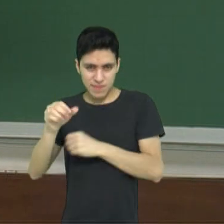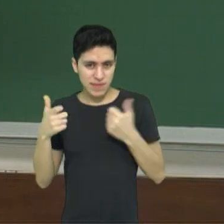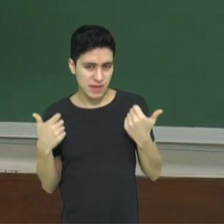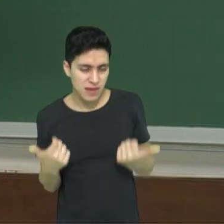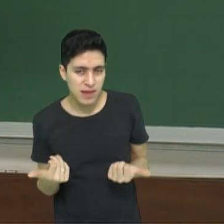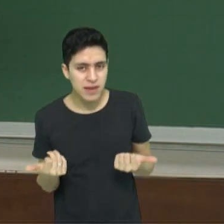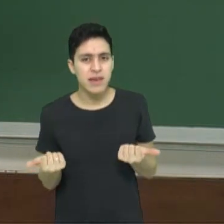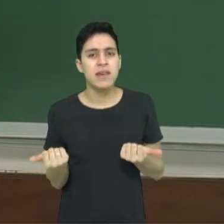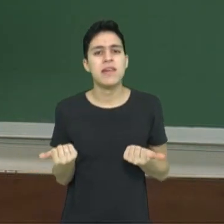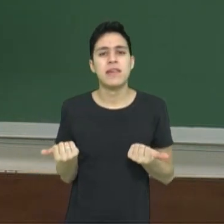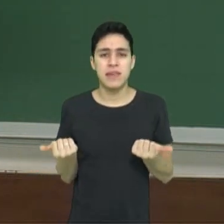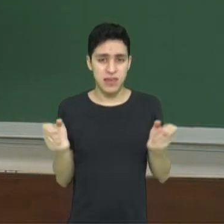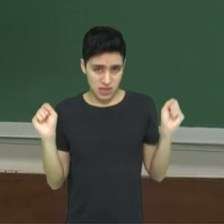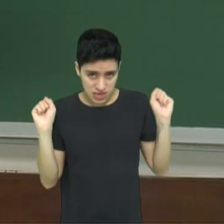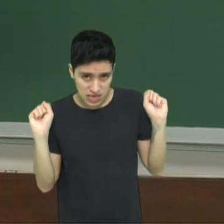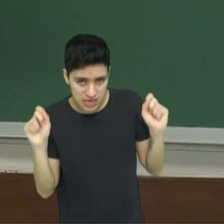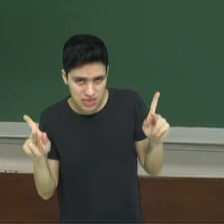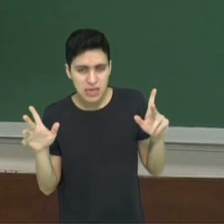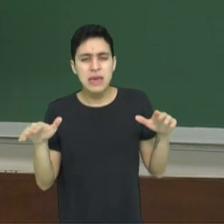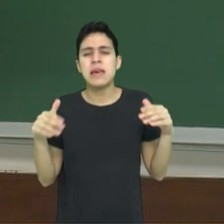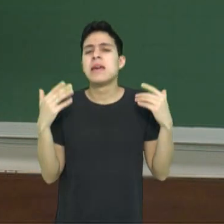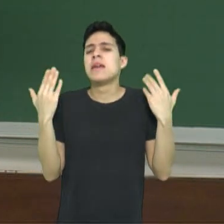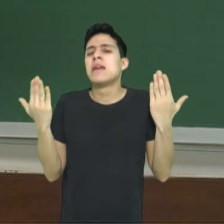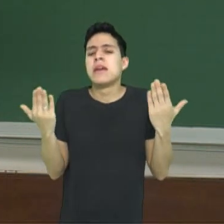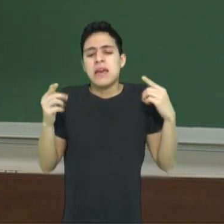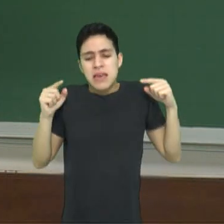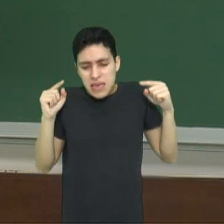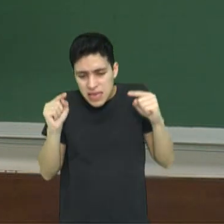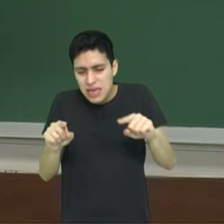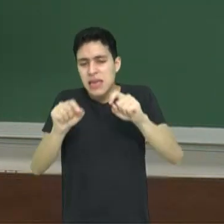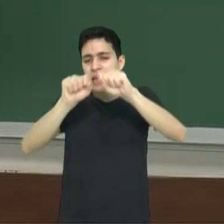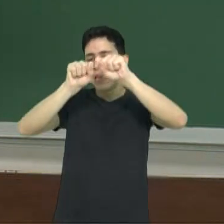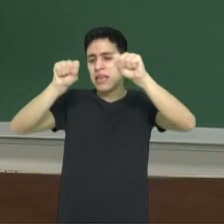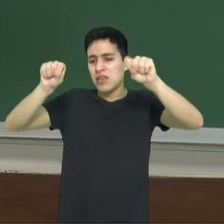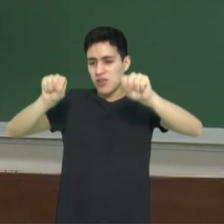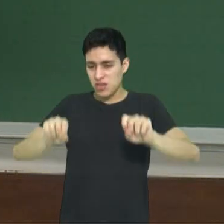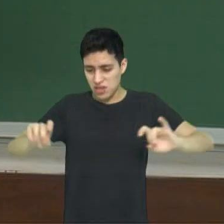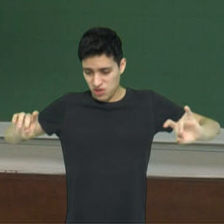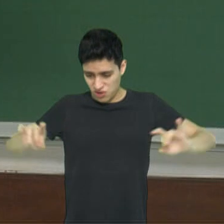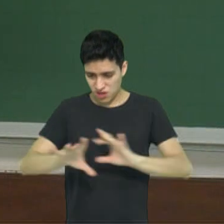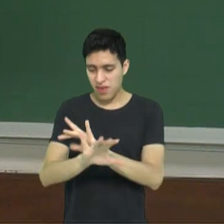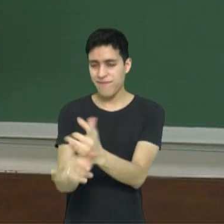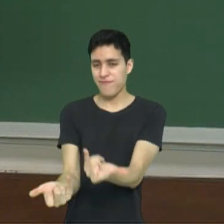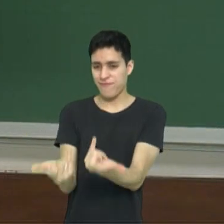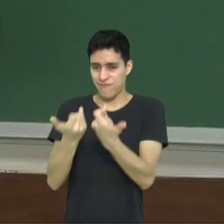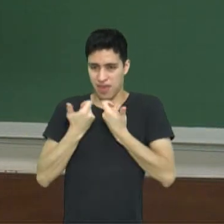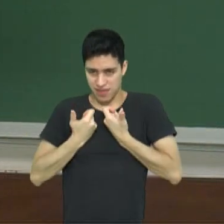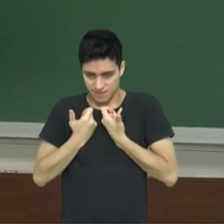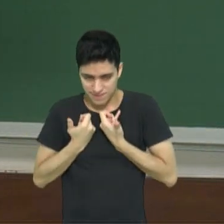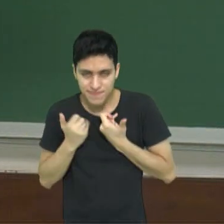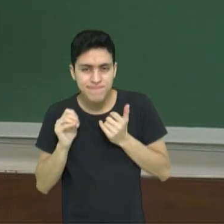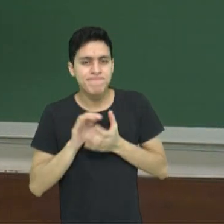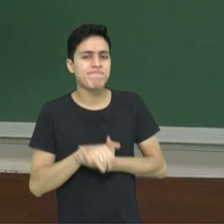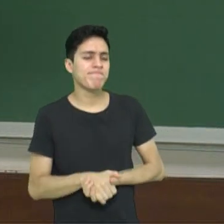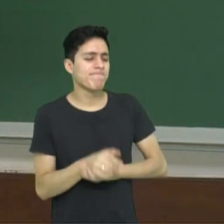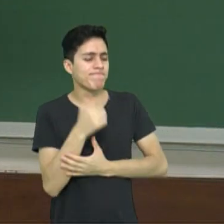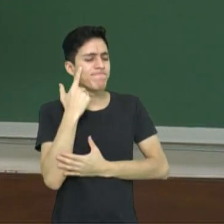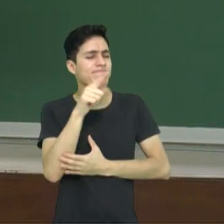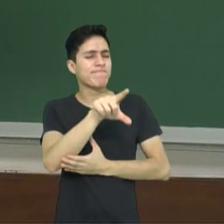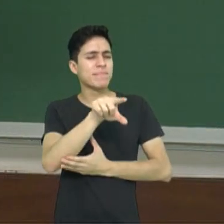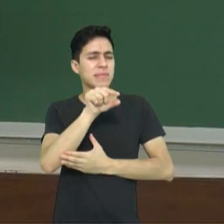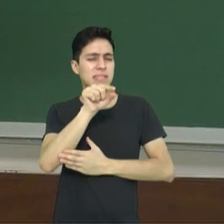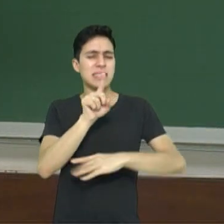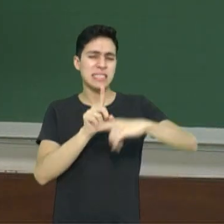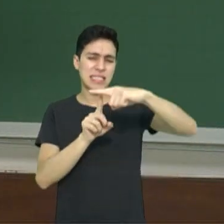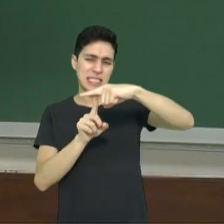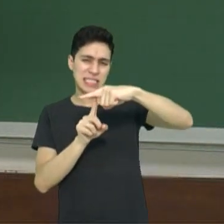sobre o peso? Ok? Então, eu tenho o meu sistema montado aqui, ok? Então, eu vou escolher a letra T para isolar